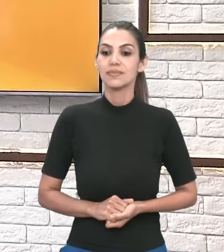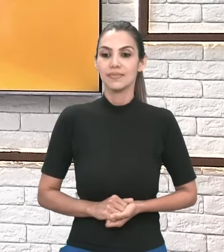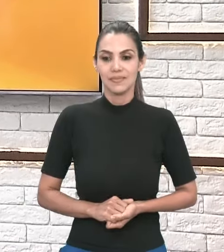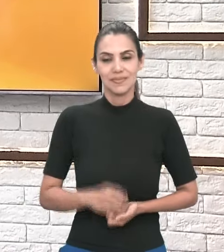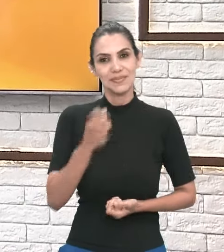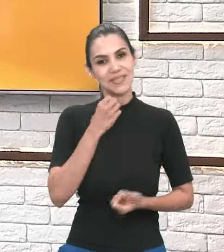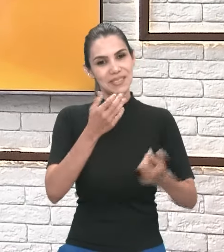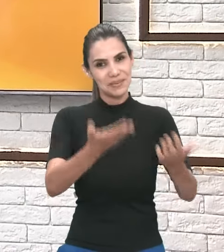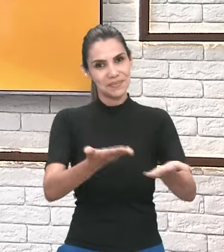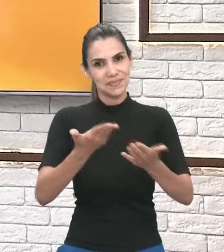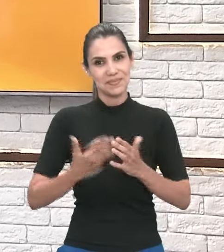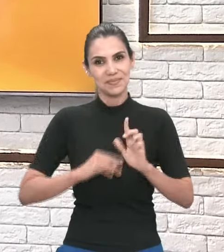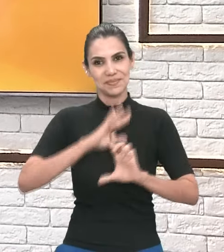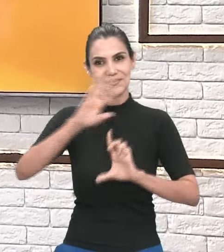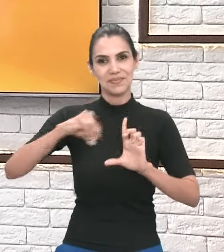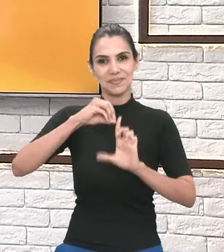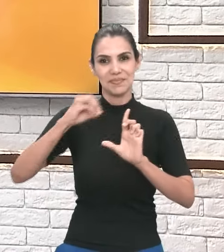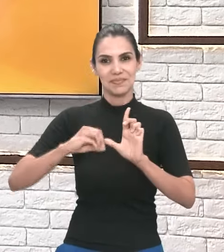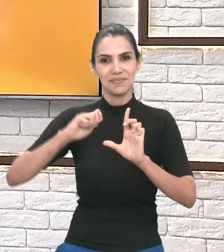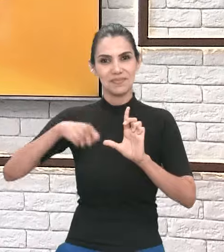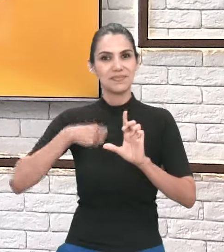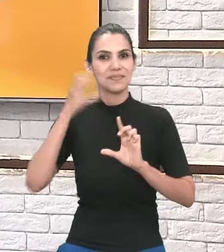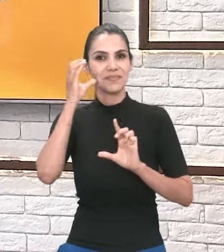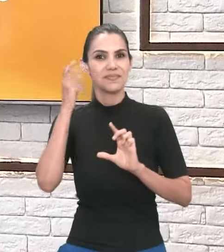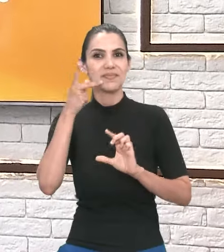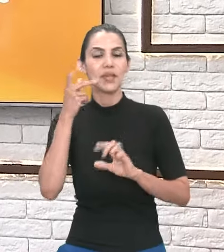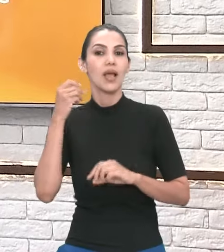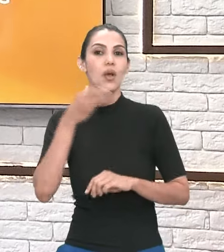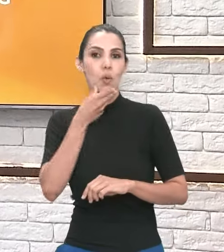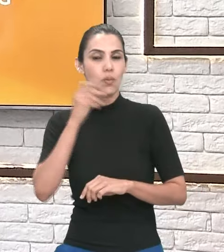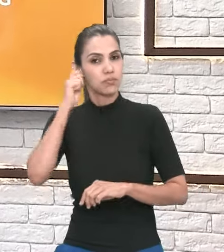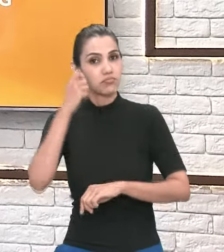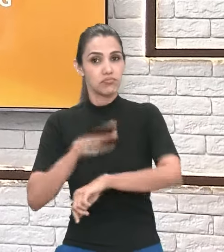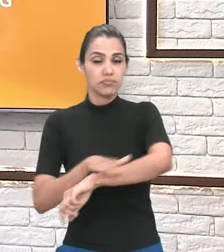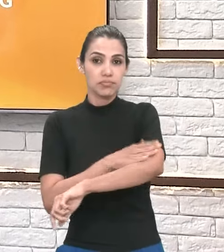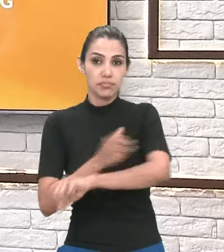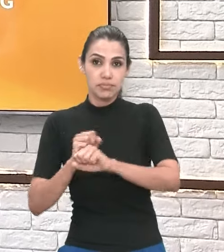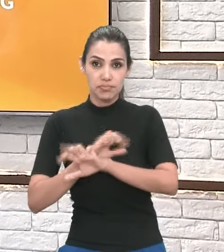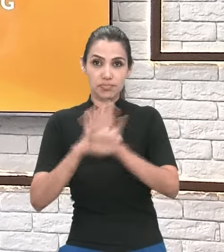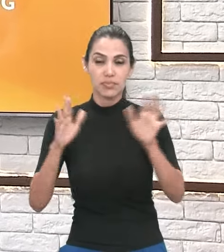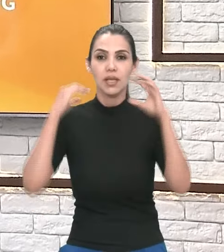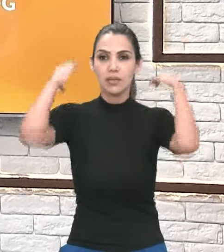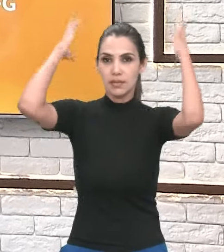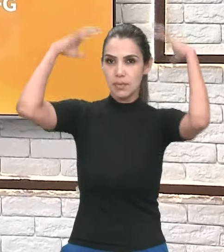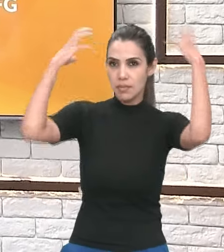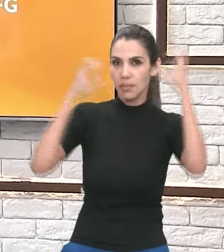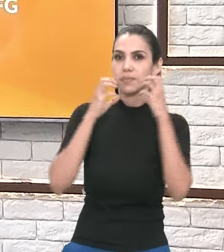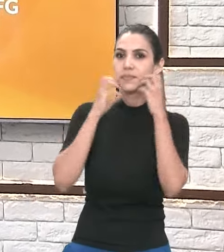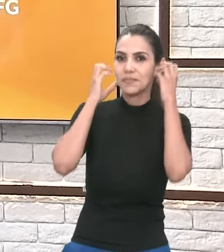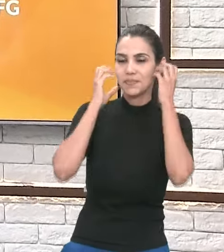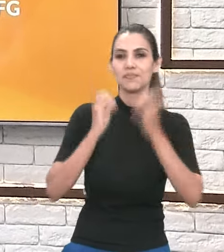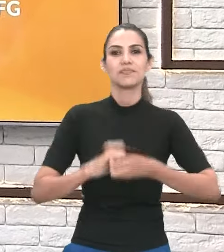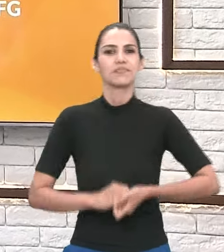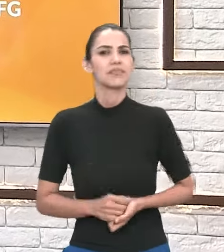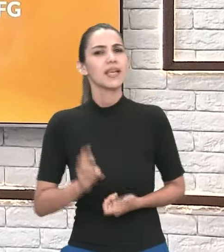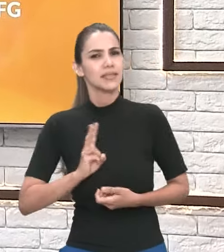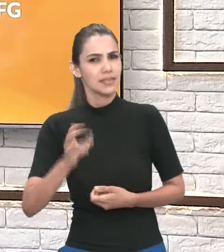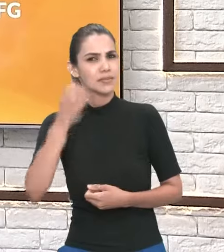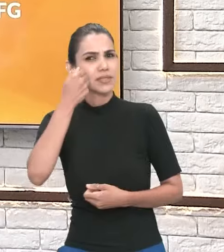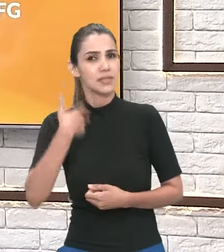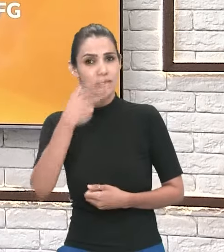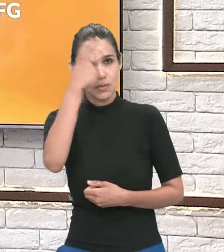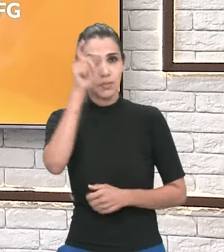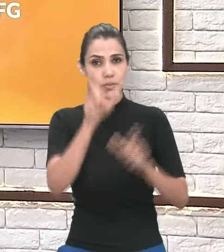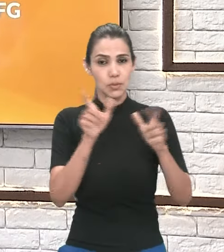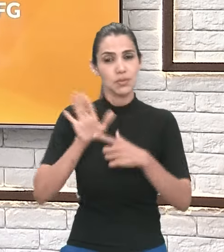Sejam muito bem-vindos ao Mundo UFG. sou Cássio Neves, um homem negro de pele clara, com cabelos cacheados e eu uso barba. Eu sempre faço a descrição